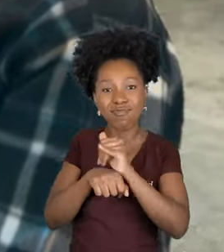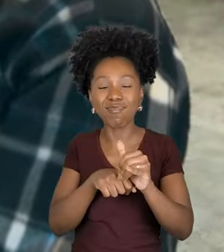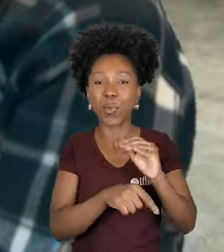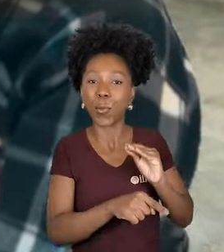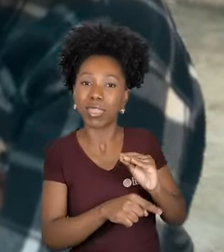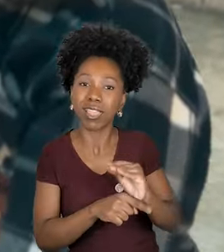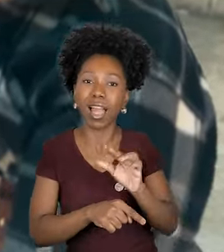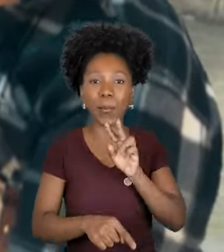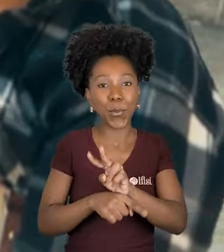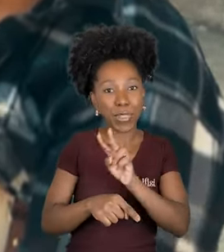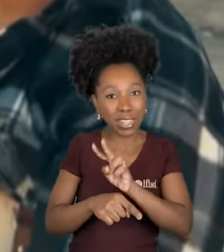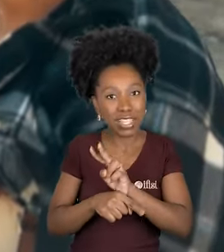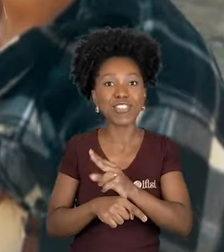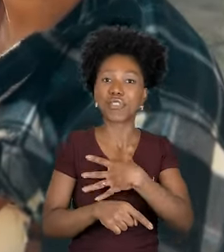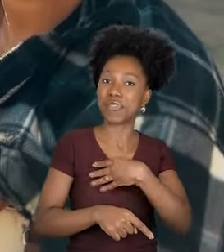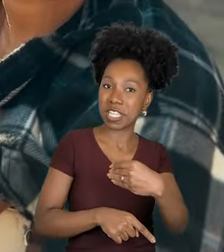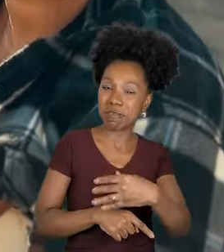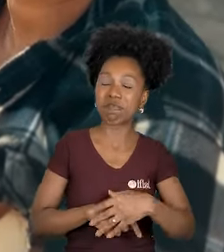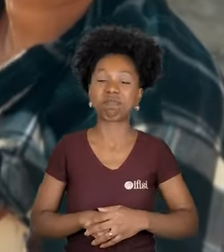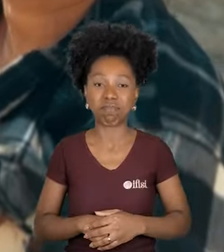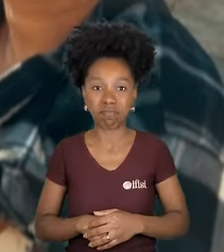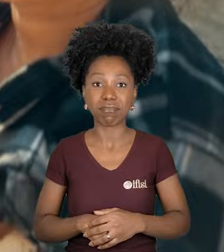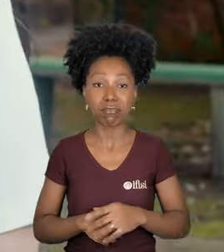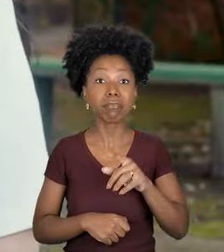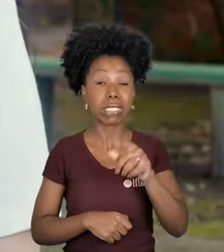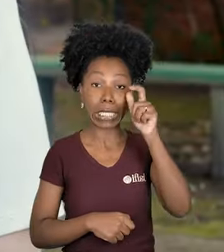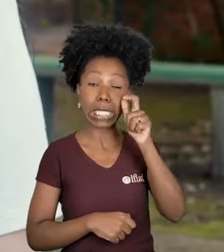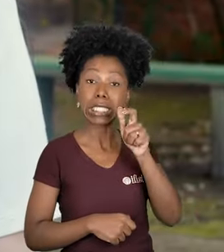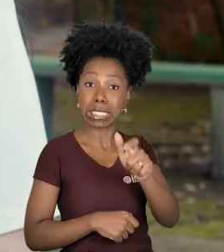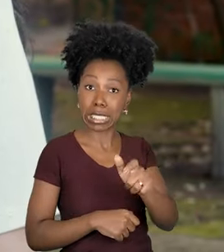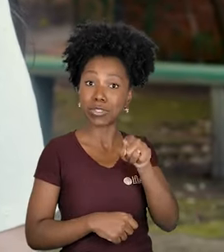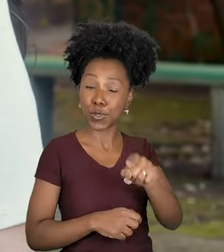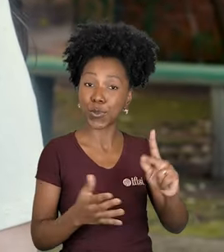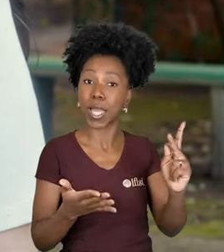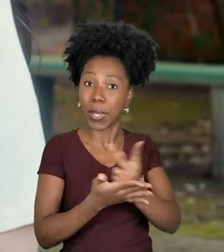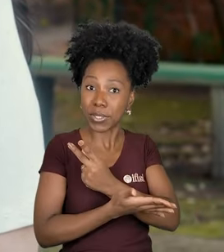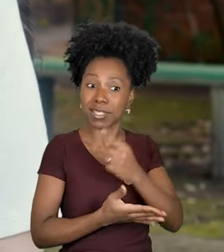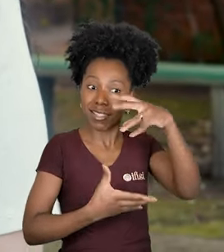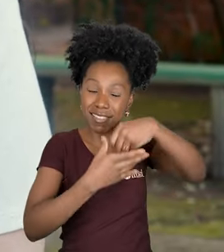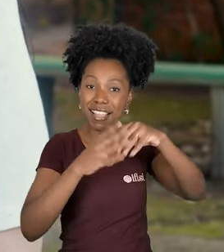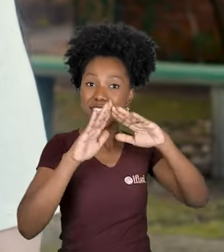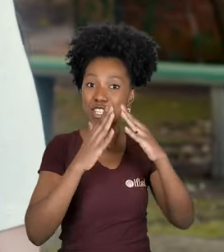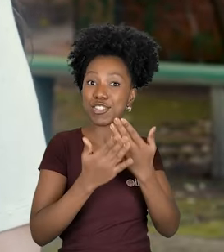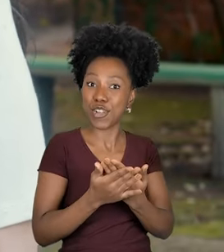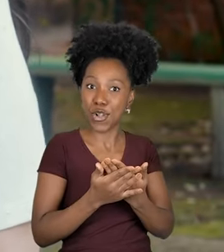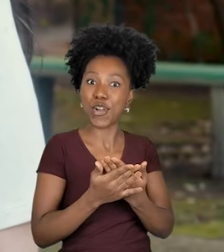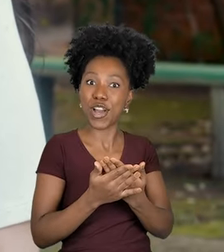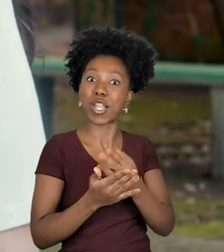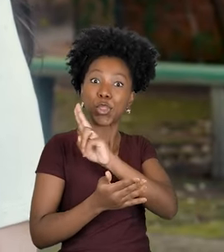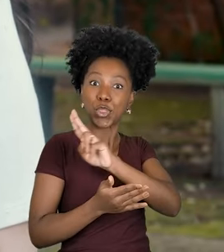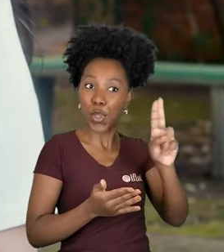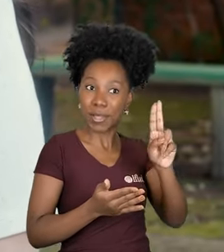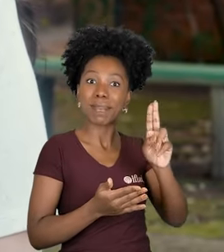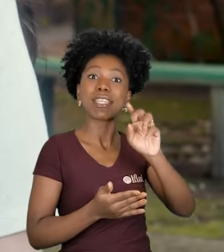de estratégias para proteger a si e aos seus filhos. E é muito interessante que tudo isso tenha acontecido nessa escola que leva o nome